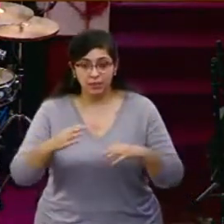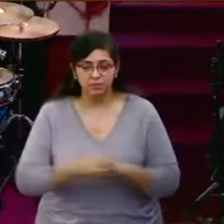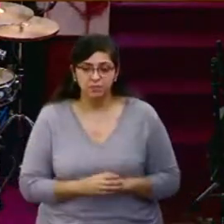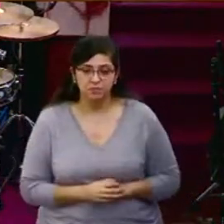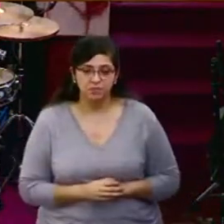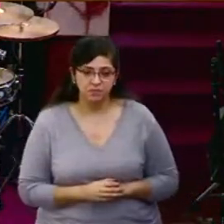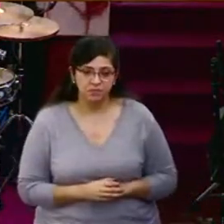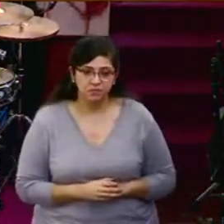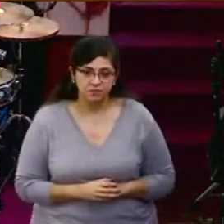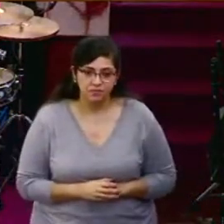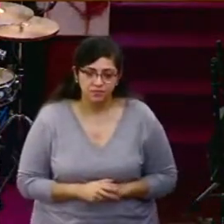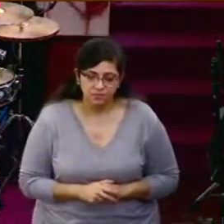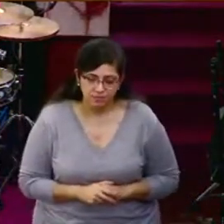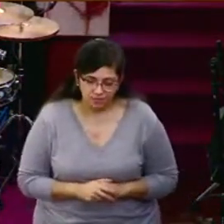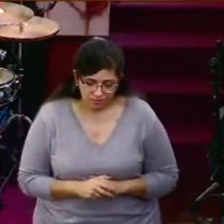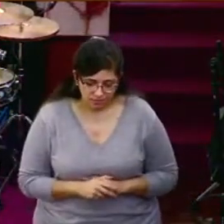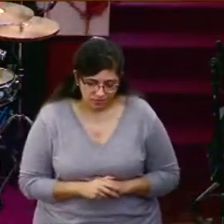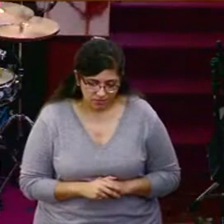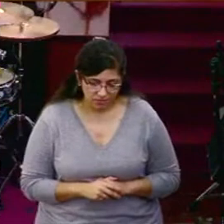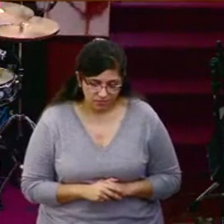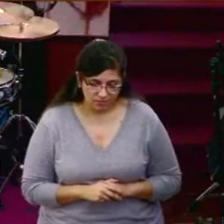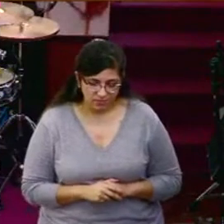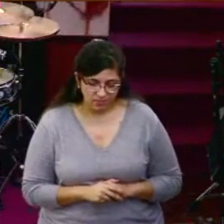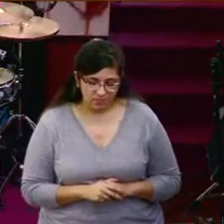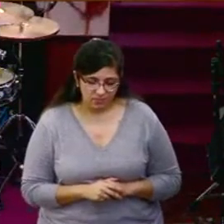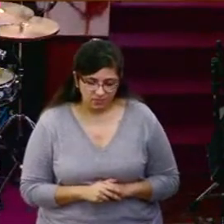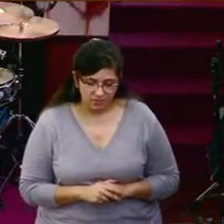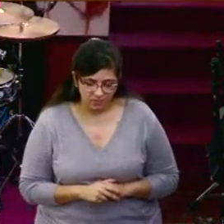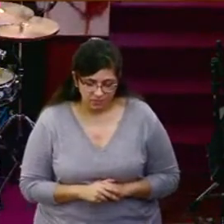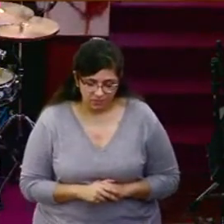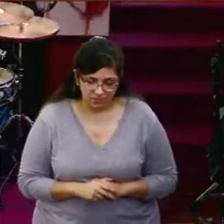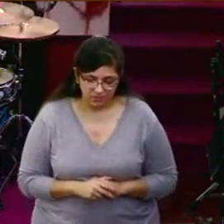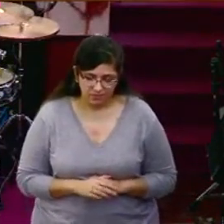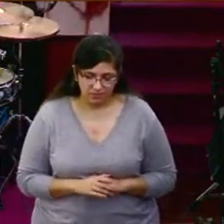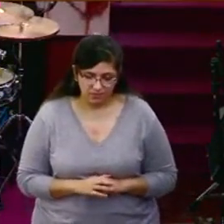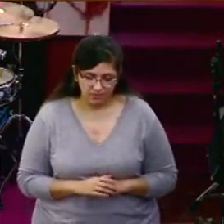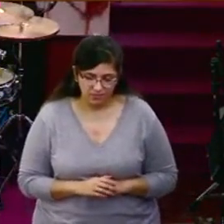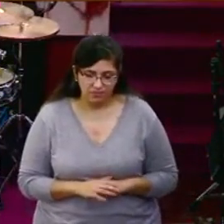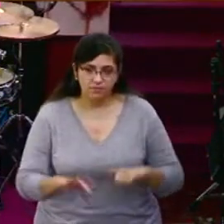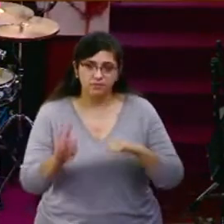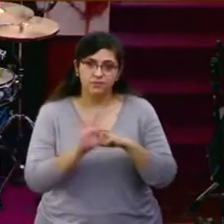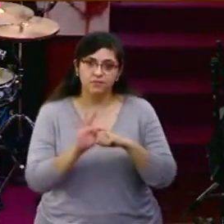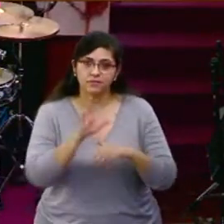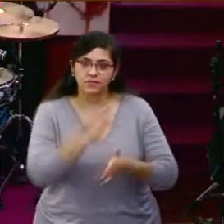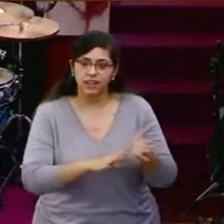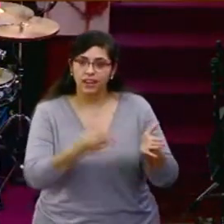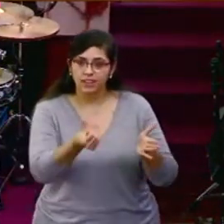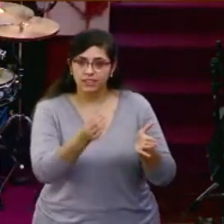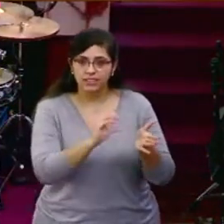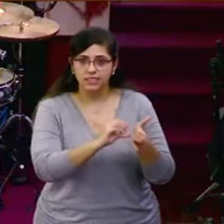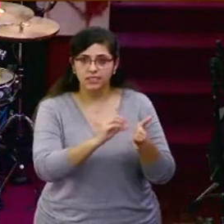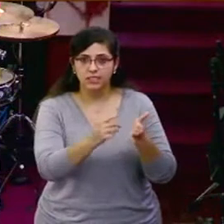primeira timóteo capítulo 6 versículo 6 7 e 8 então está escrito assim